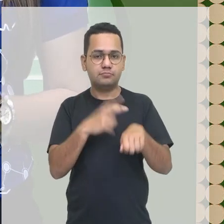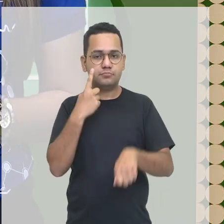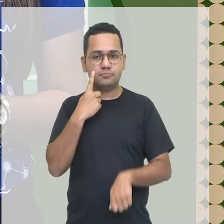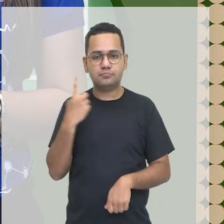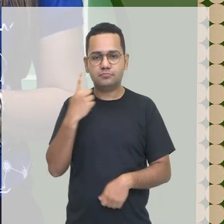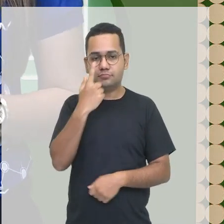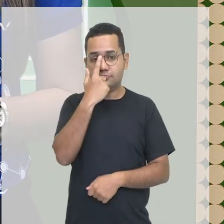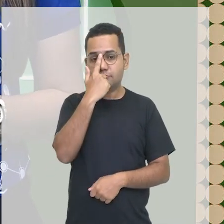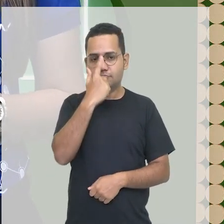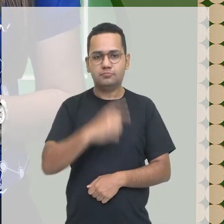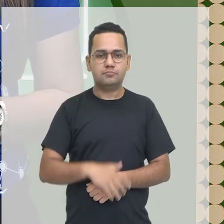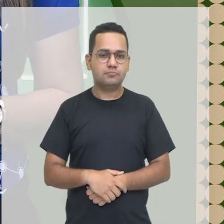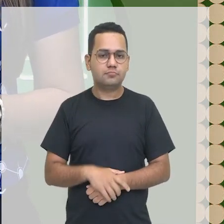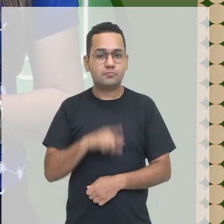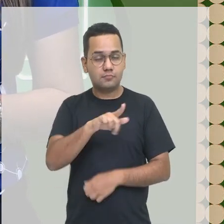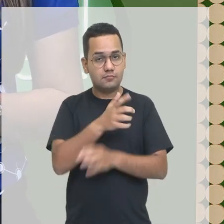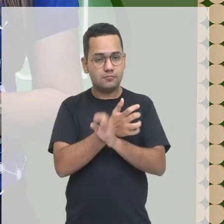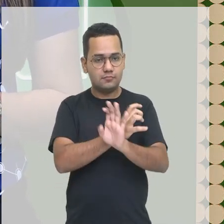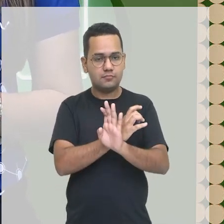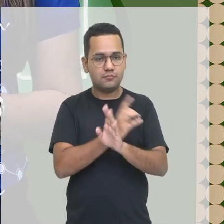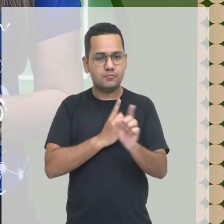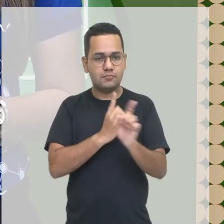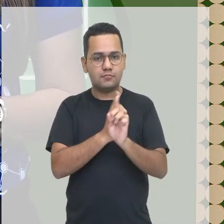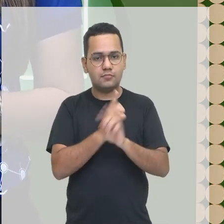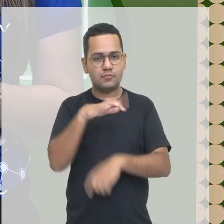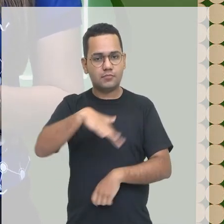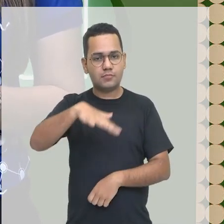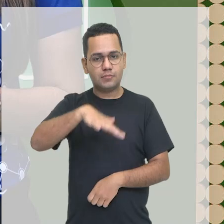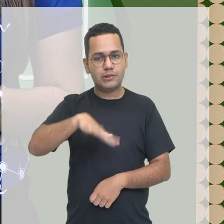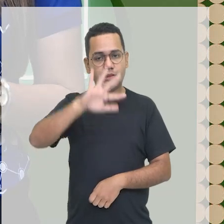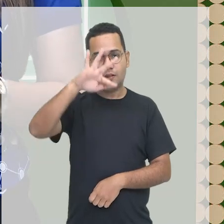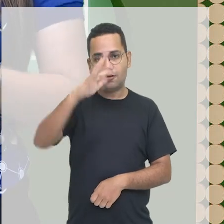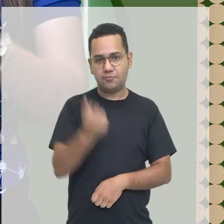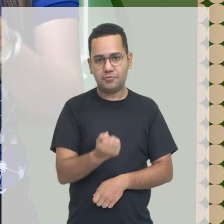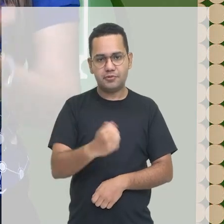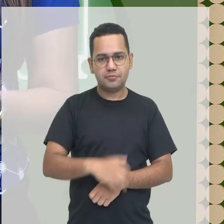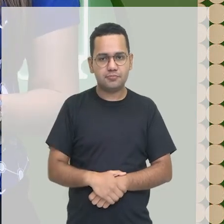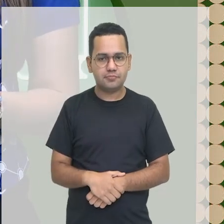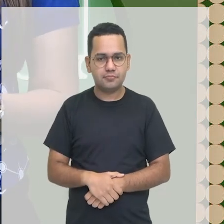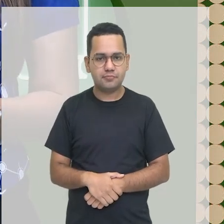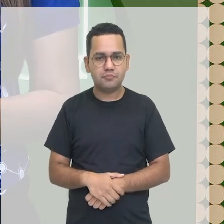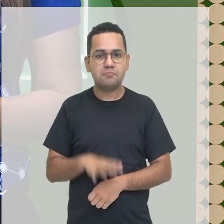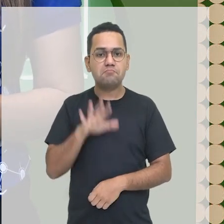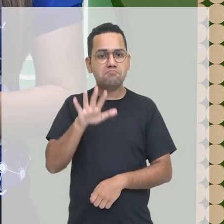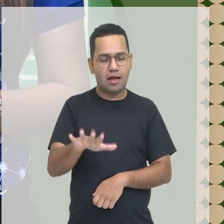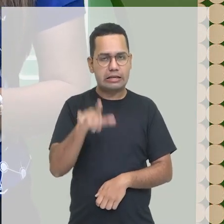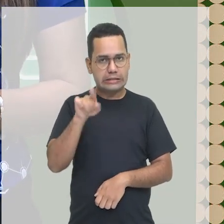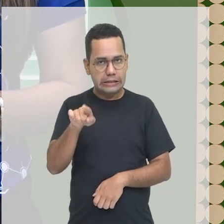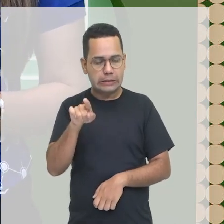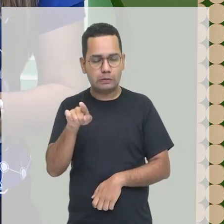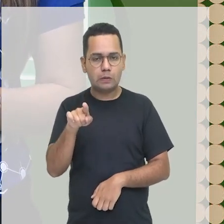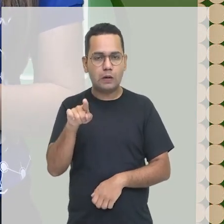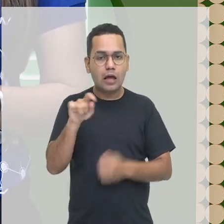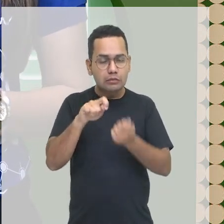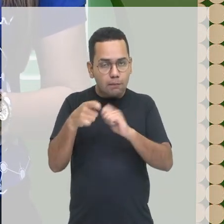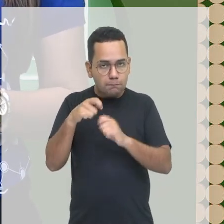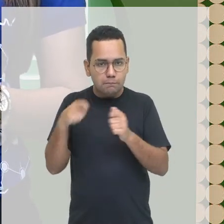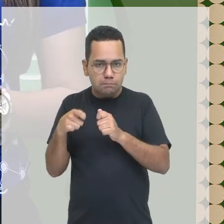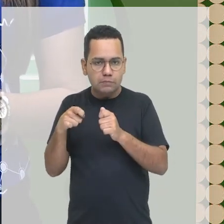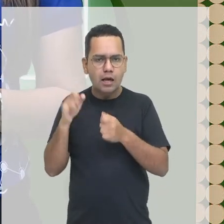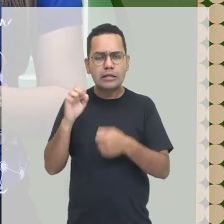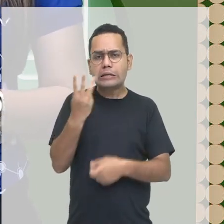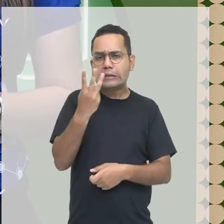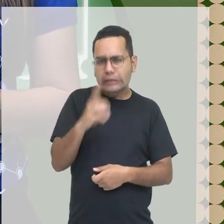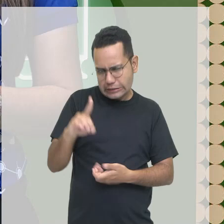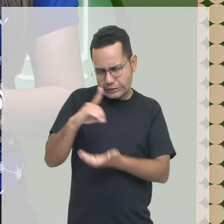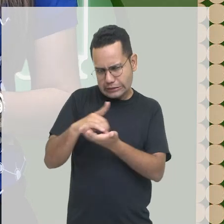que é um fóssil encontrado no continente africano, tá? Isso aqui é um fóssil redesenhado, né, pertencente a